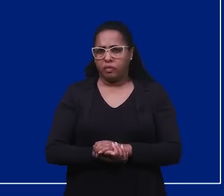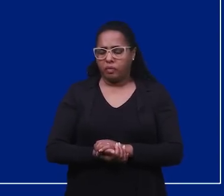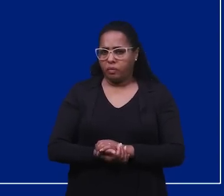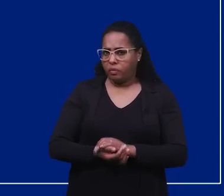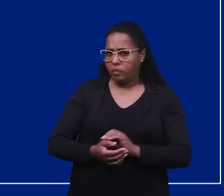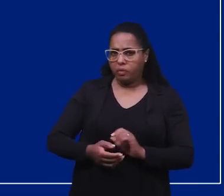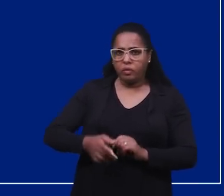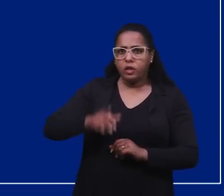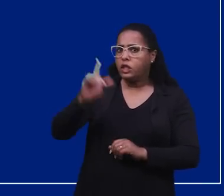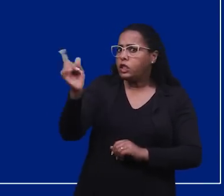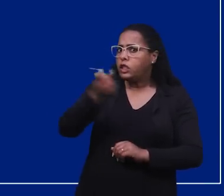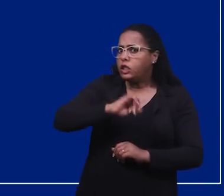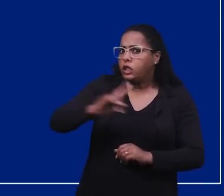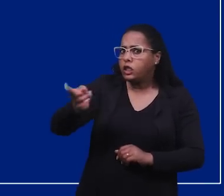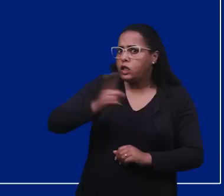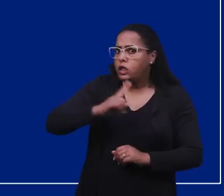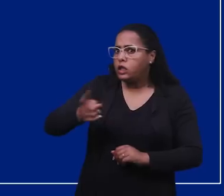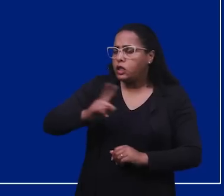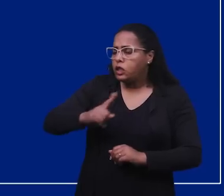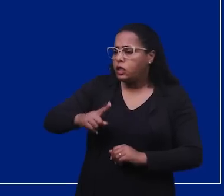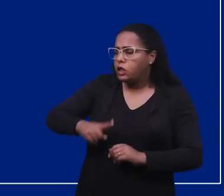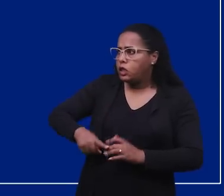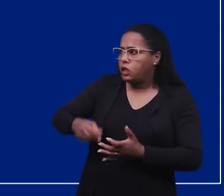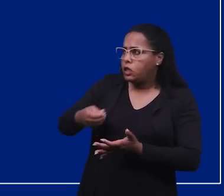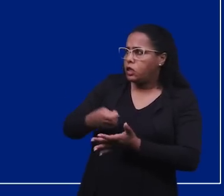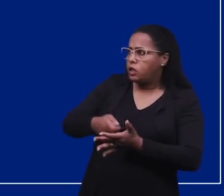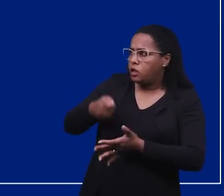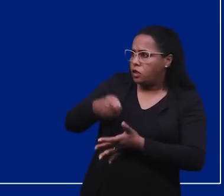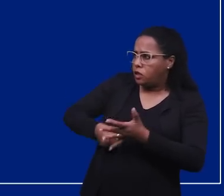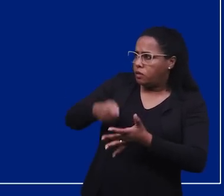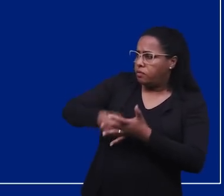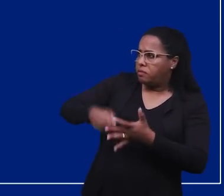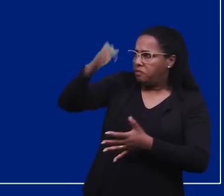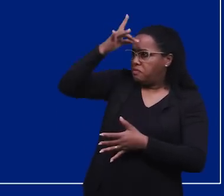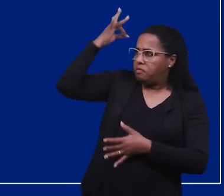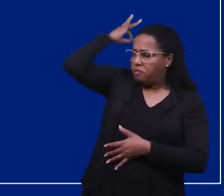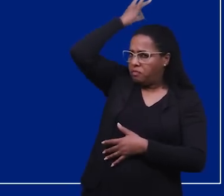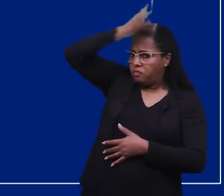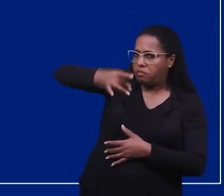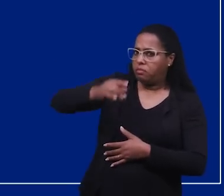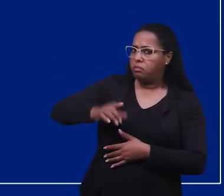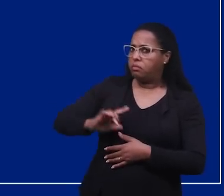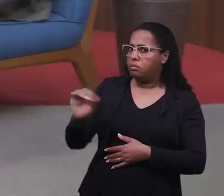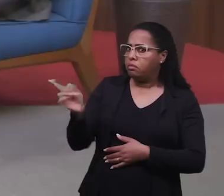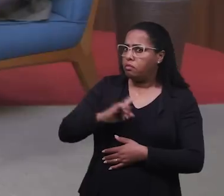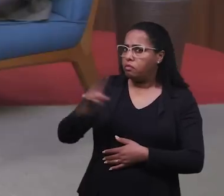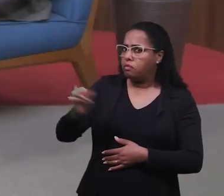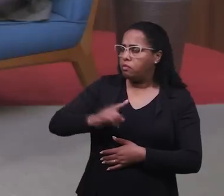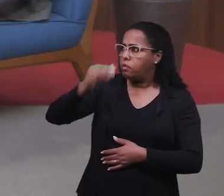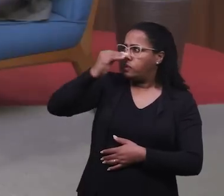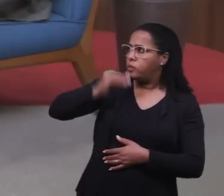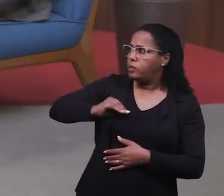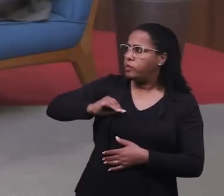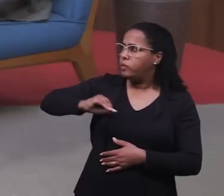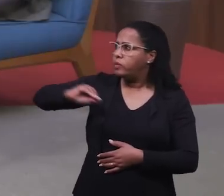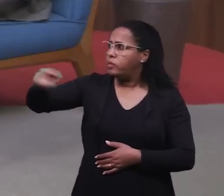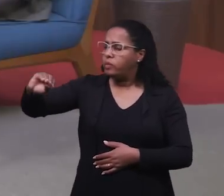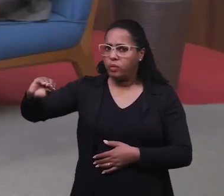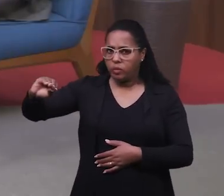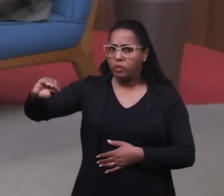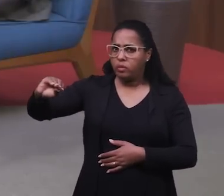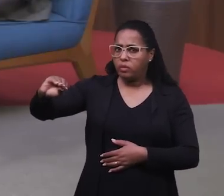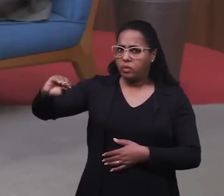o espírito, não desprezeis as profecias. Então, essa abordagem que vocês fizeram é exatamente no